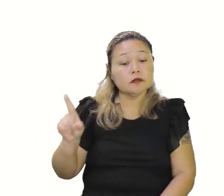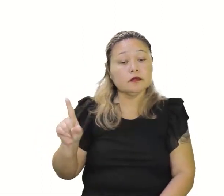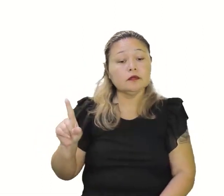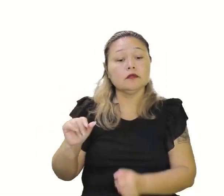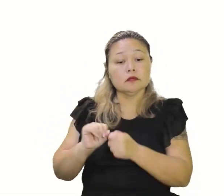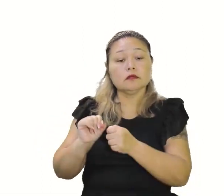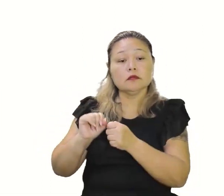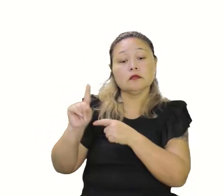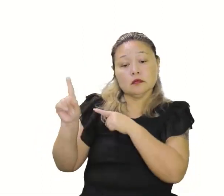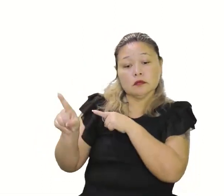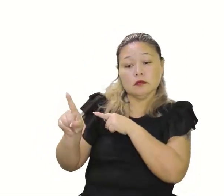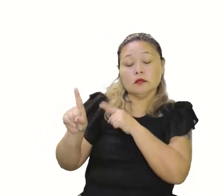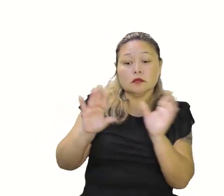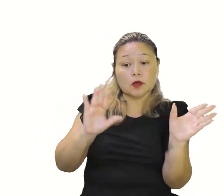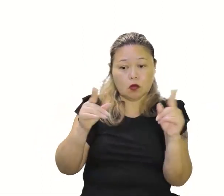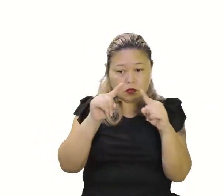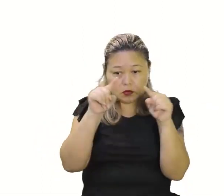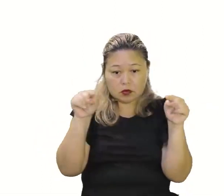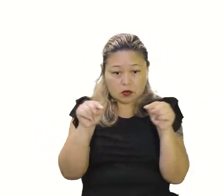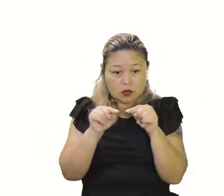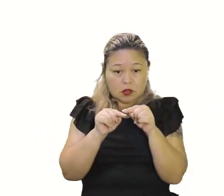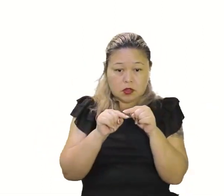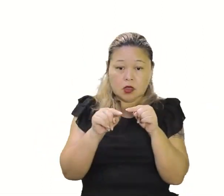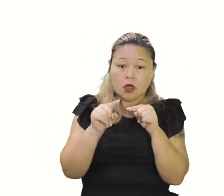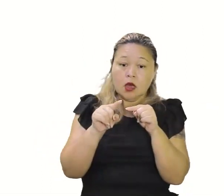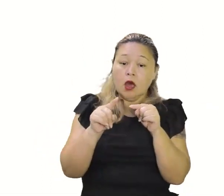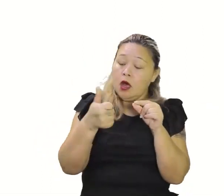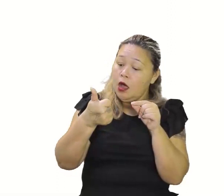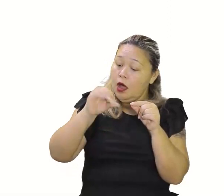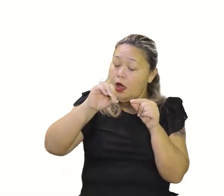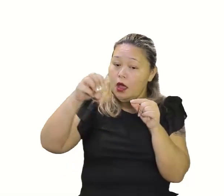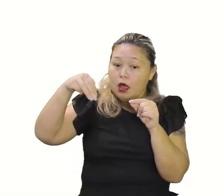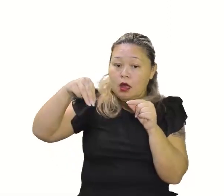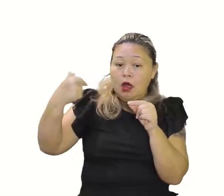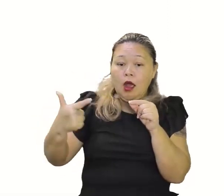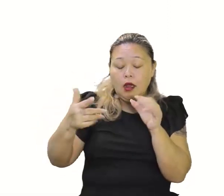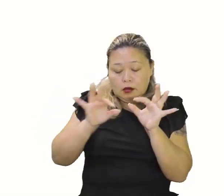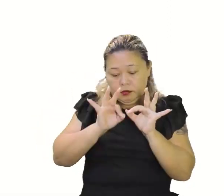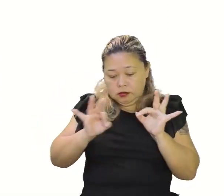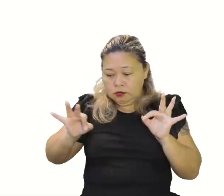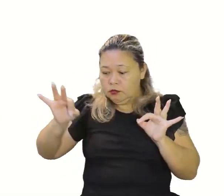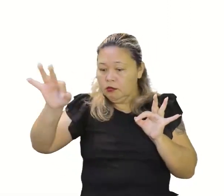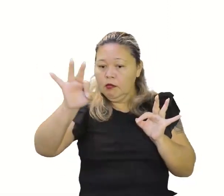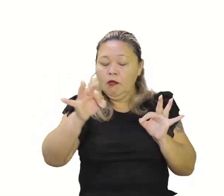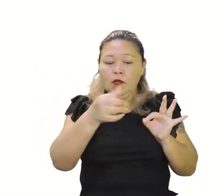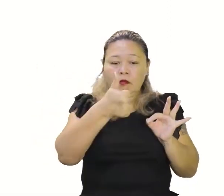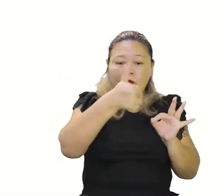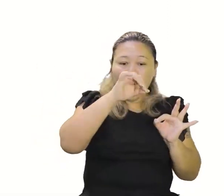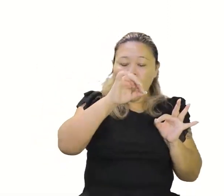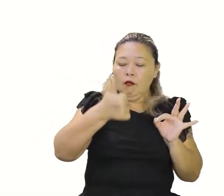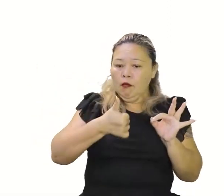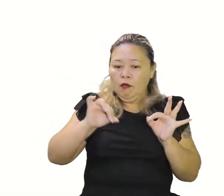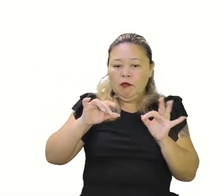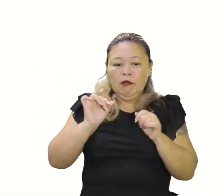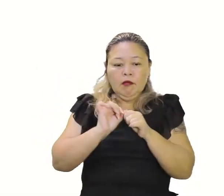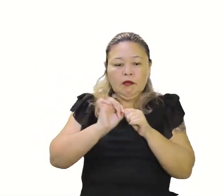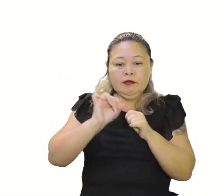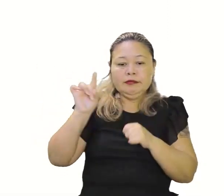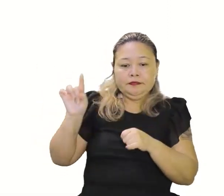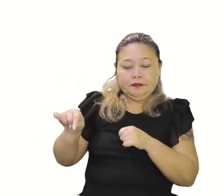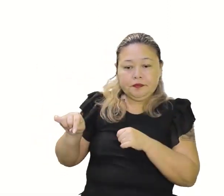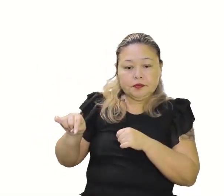um quadrado de lado 100. Isso, porque um are é 100 metros quadrados, é 10 por 10, entendeu? E o hectare, aí como